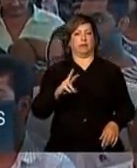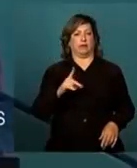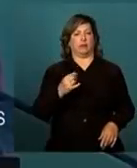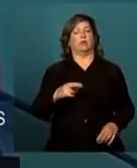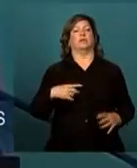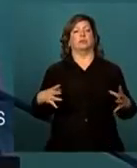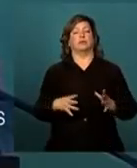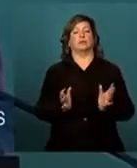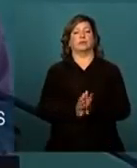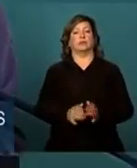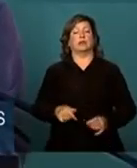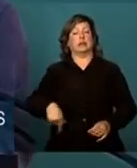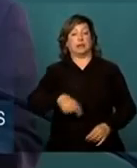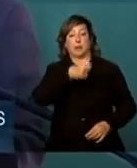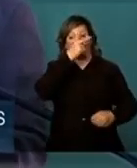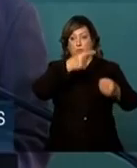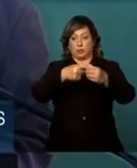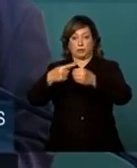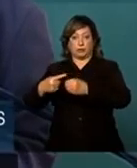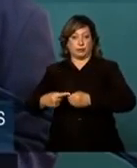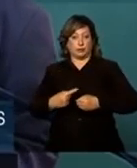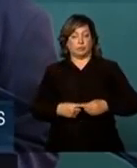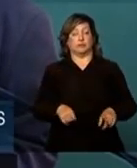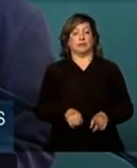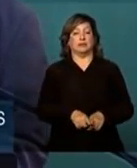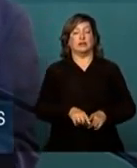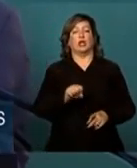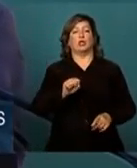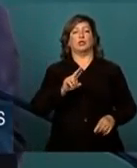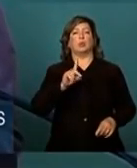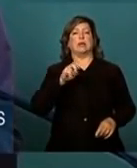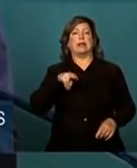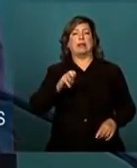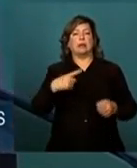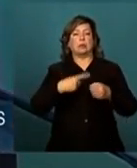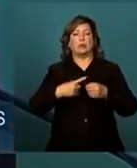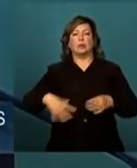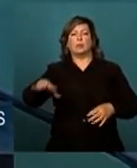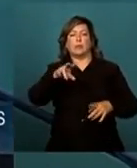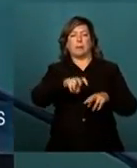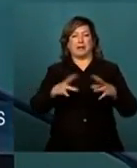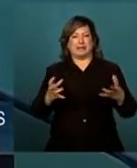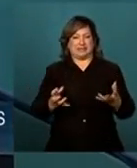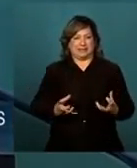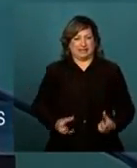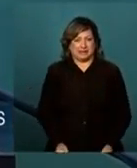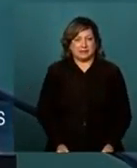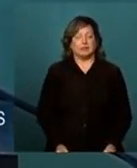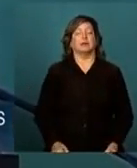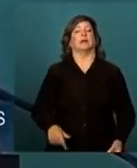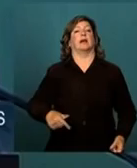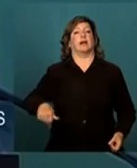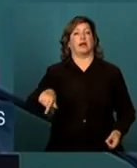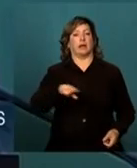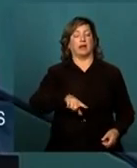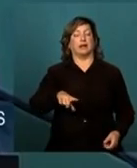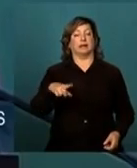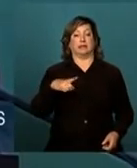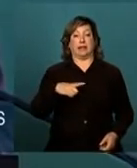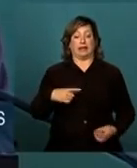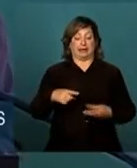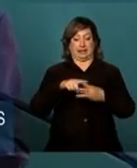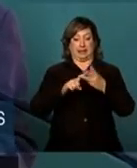e municípios da região da Sudene em situação de emergência por conta da seca que vivenciamos, além